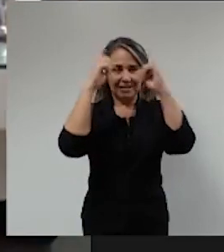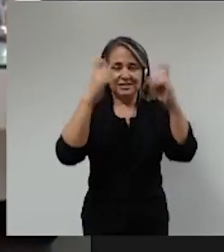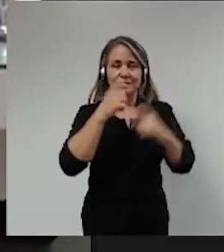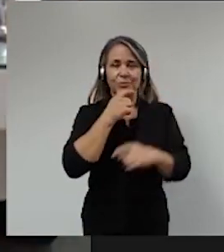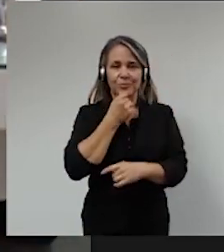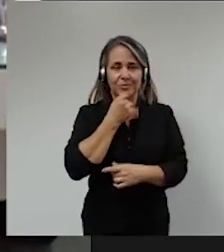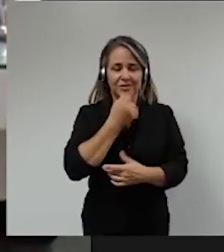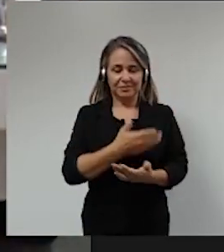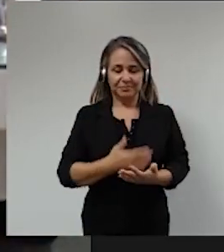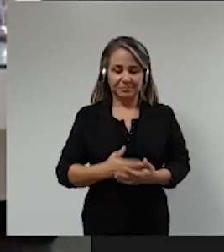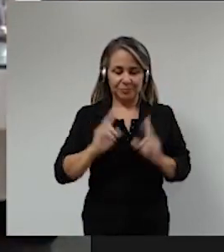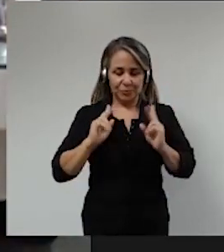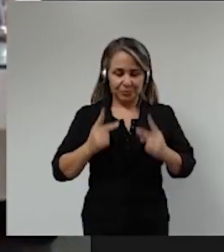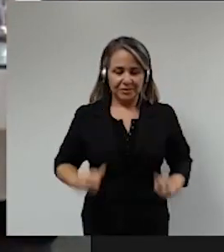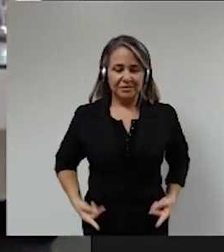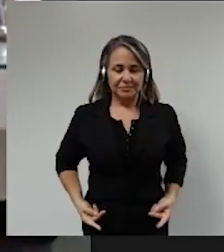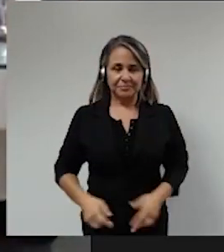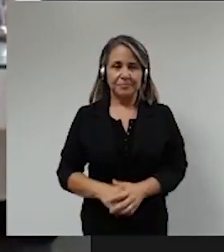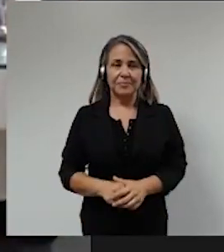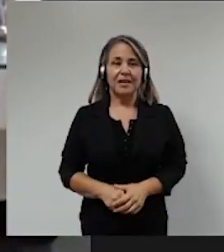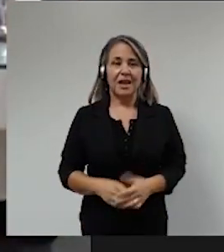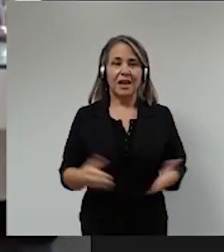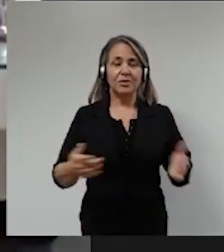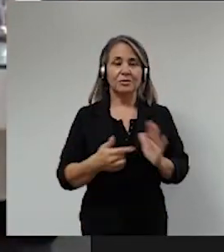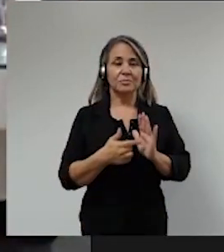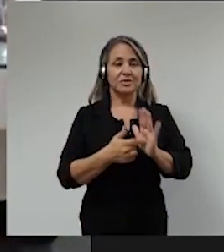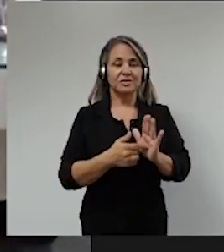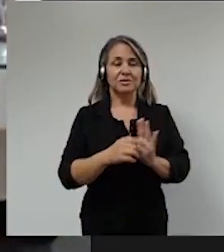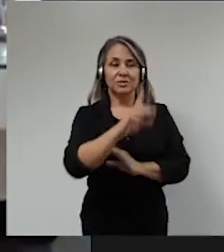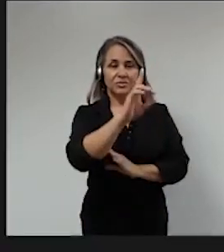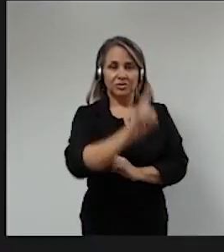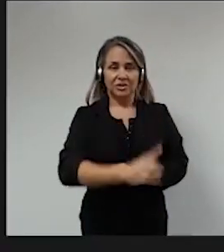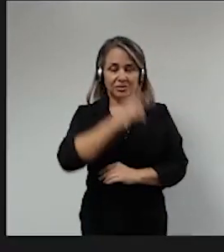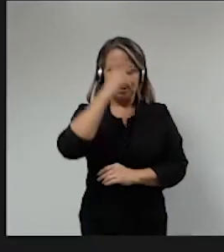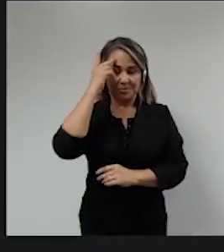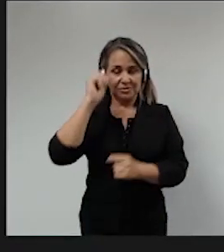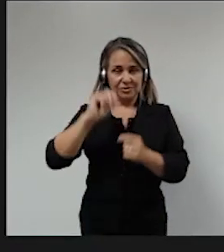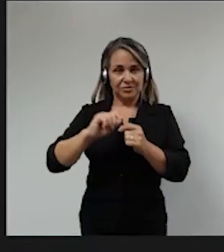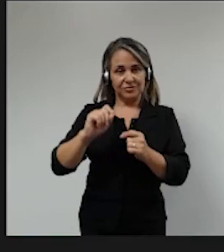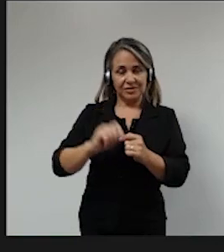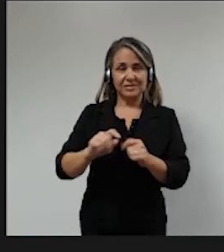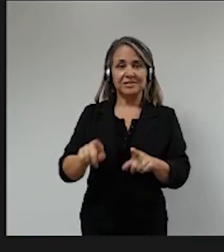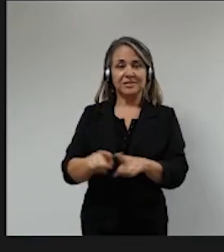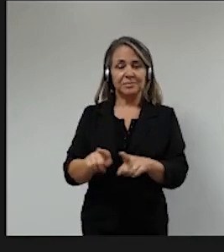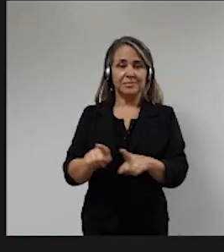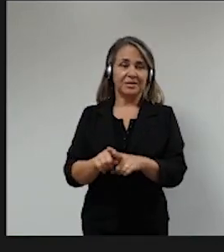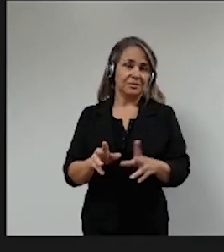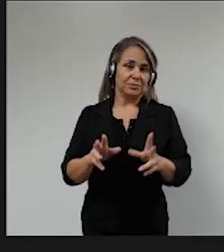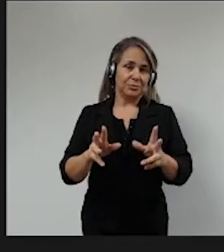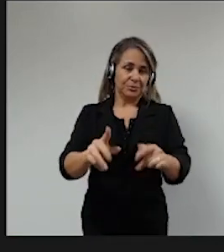maior parte dos exemplos que eu dei estão relacionados ao direito de autor e, consequentemente, aos direitos conexos.